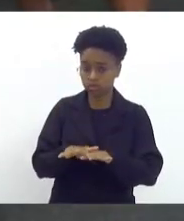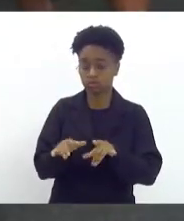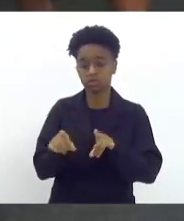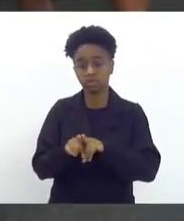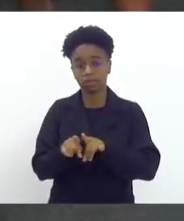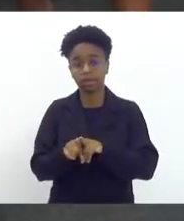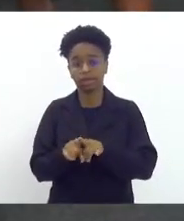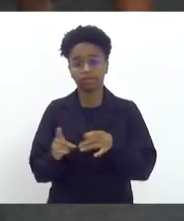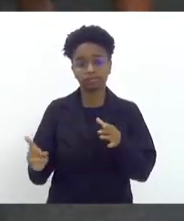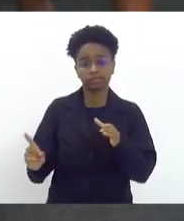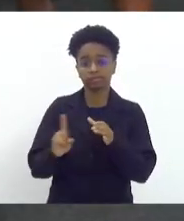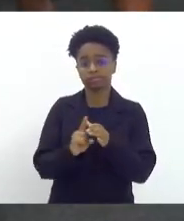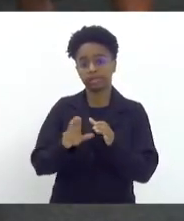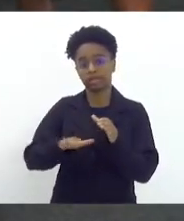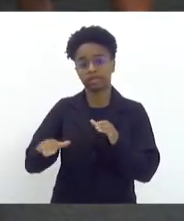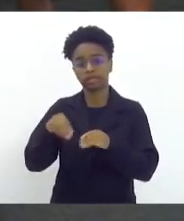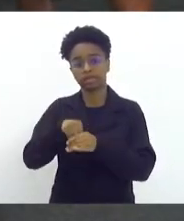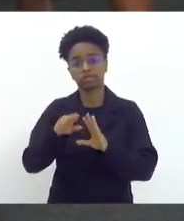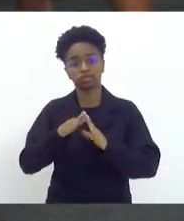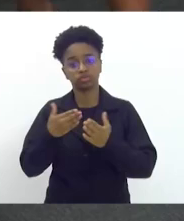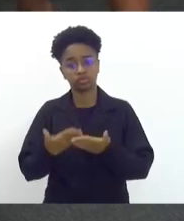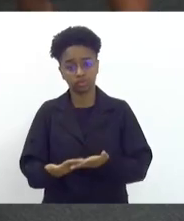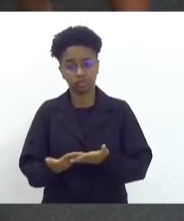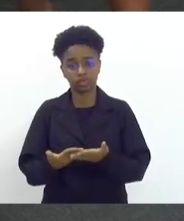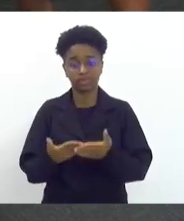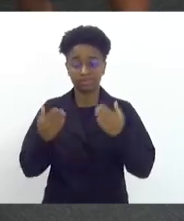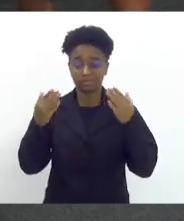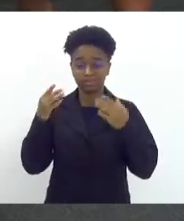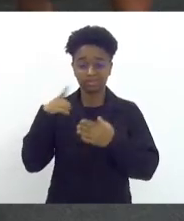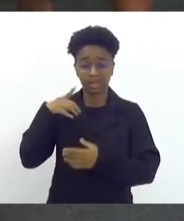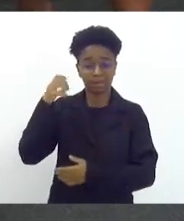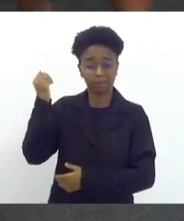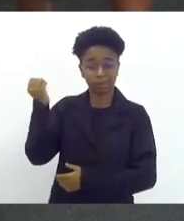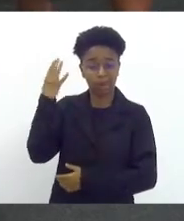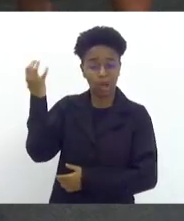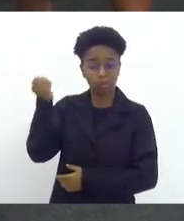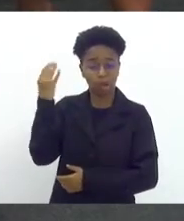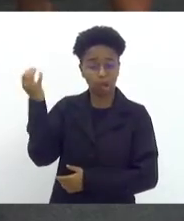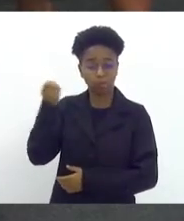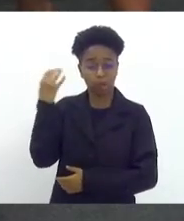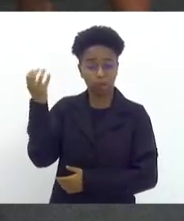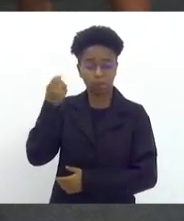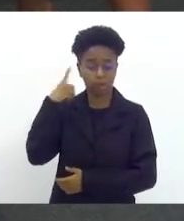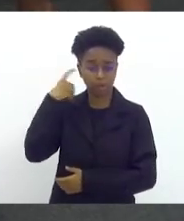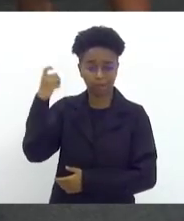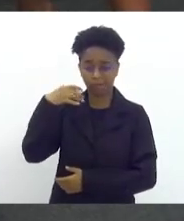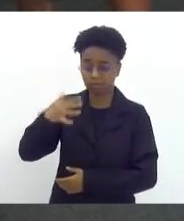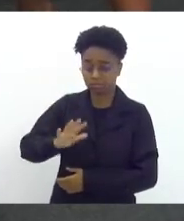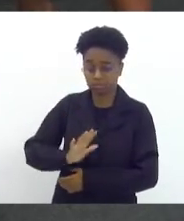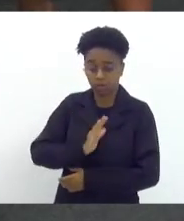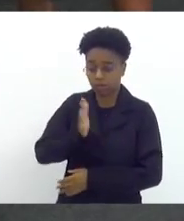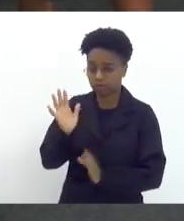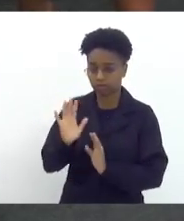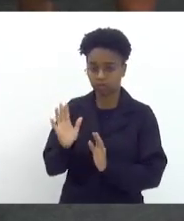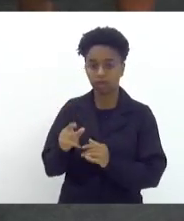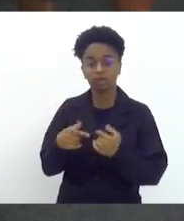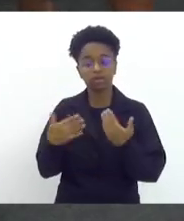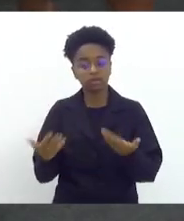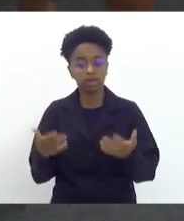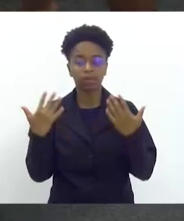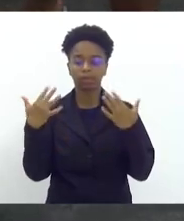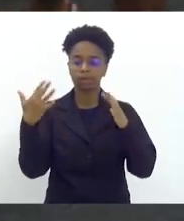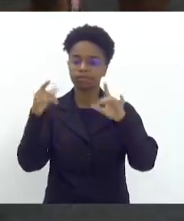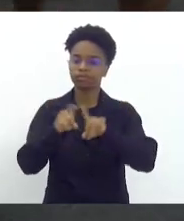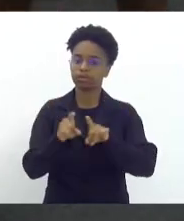das crianças nas escolas quando sua essa sirenes é horrível para eles então parabenizar e dizer que a gente